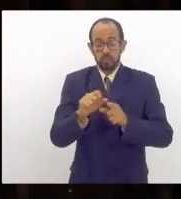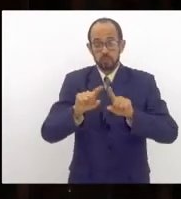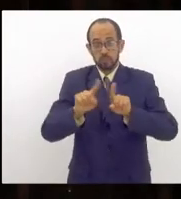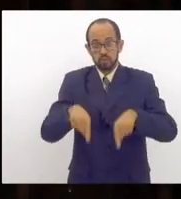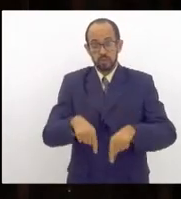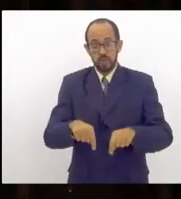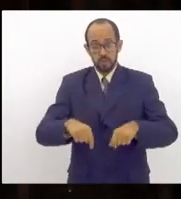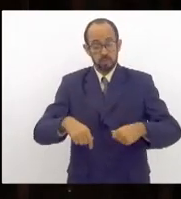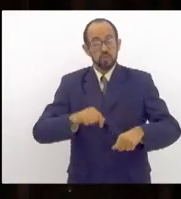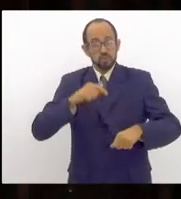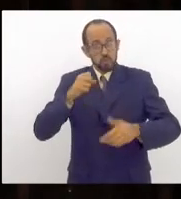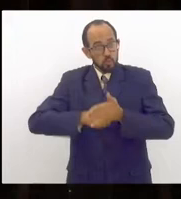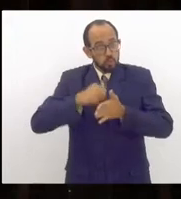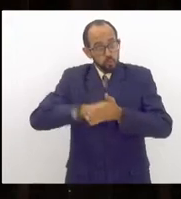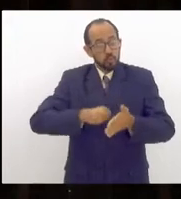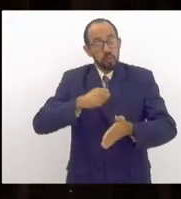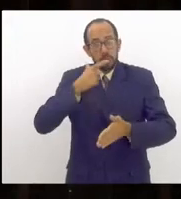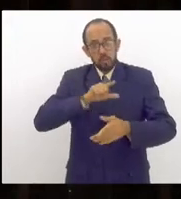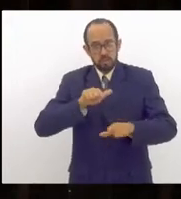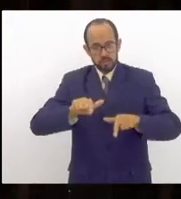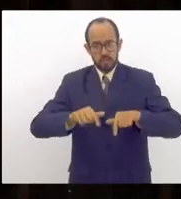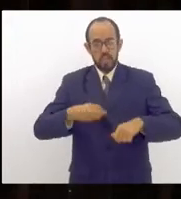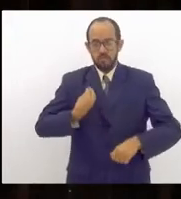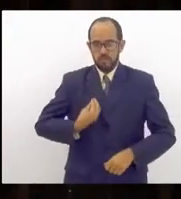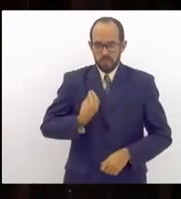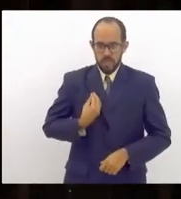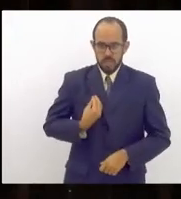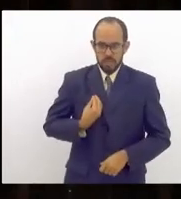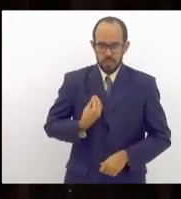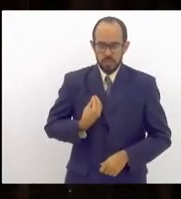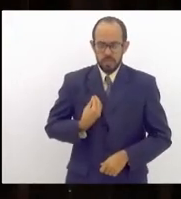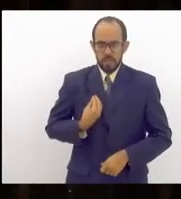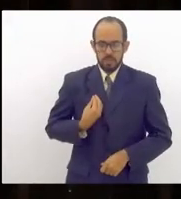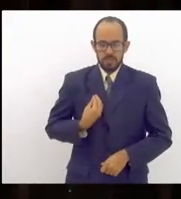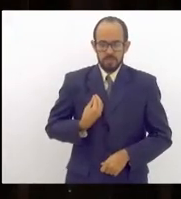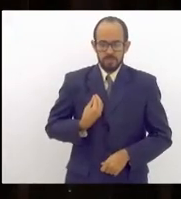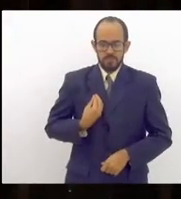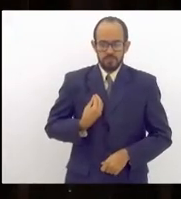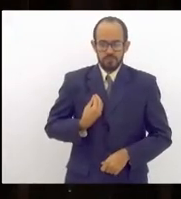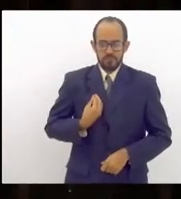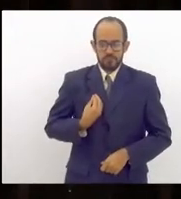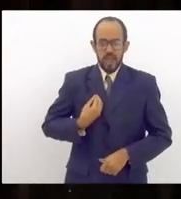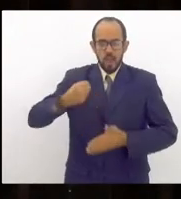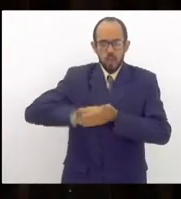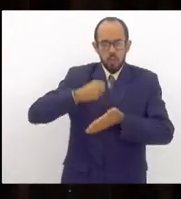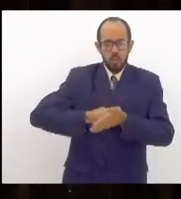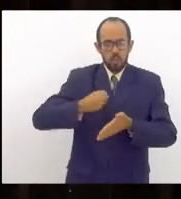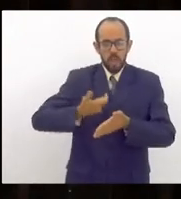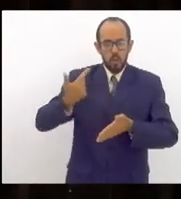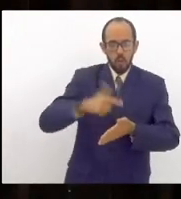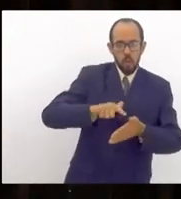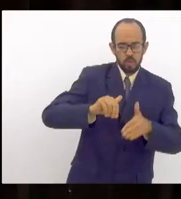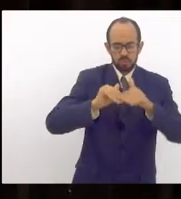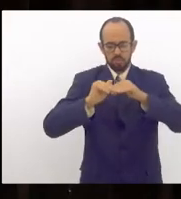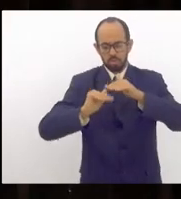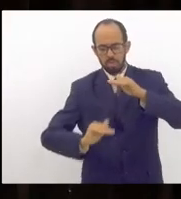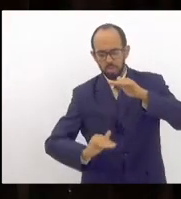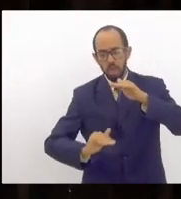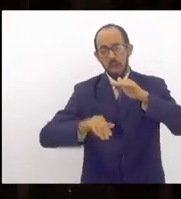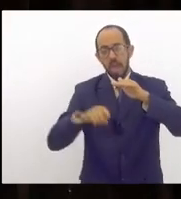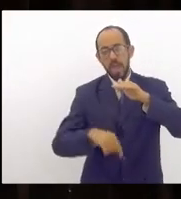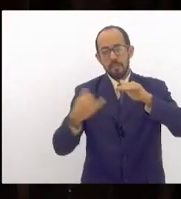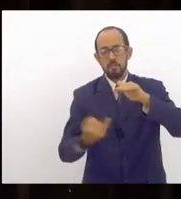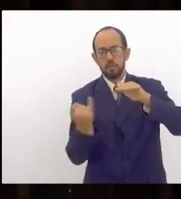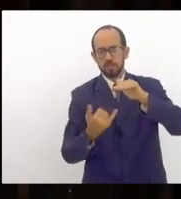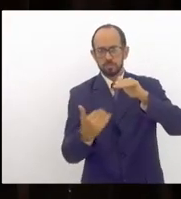né hoje não há nenhuma dúvida que o combate a desigualdade é um debate central e